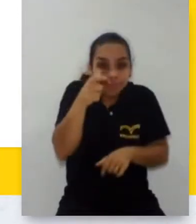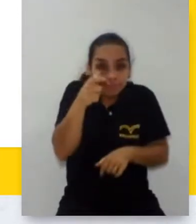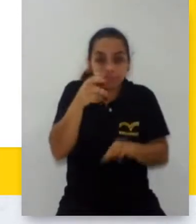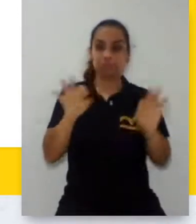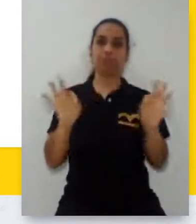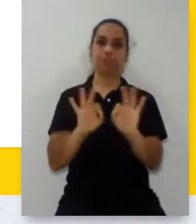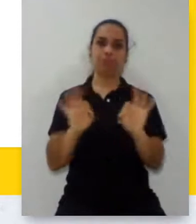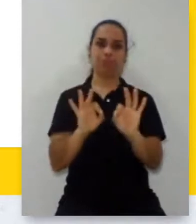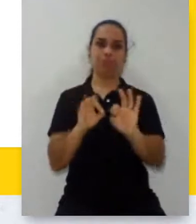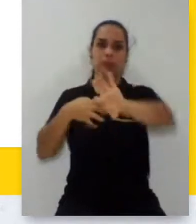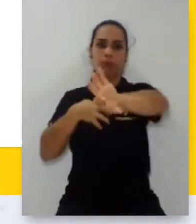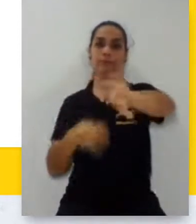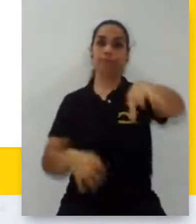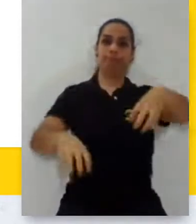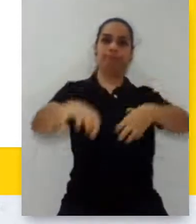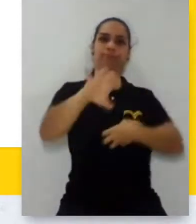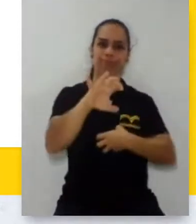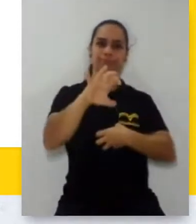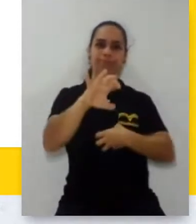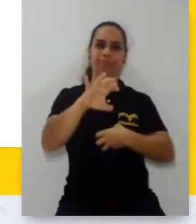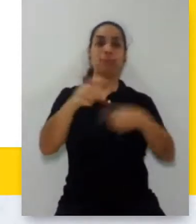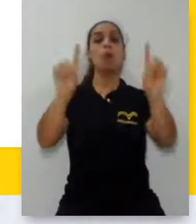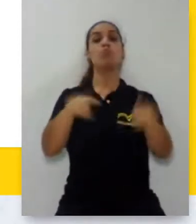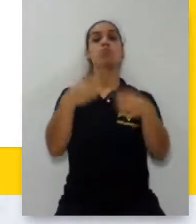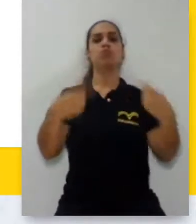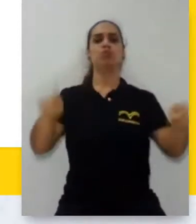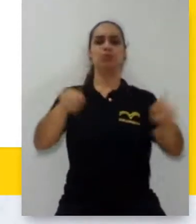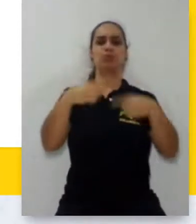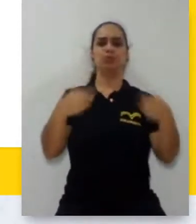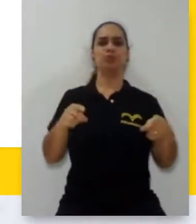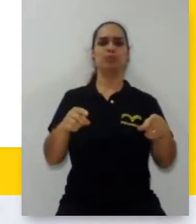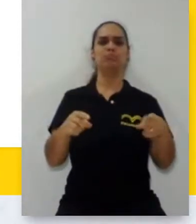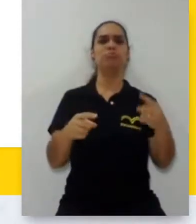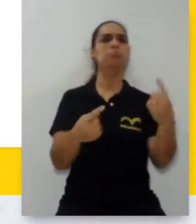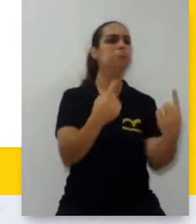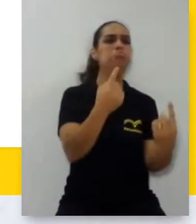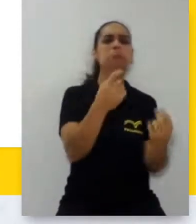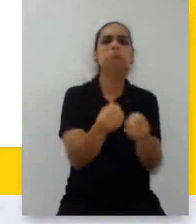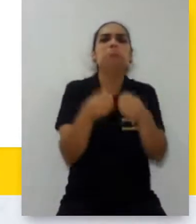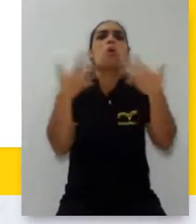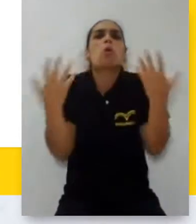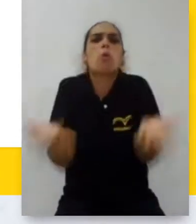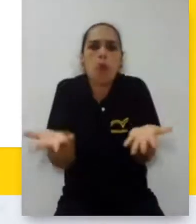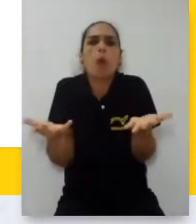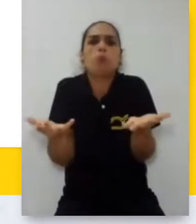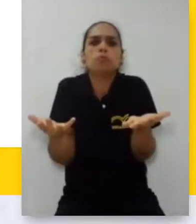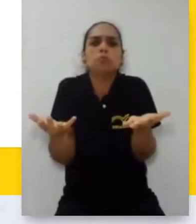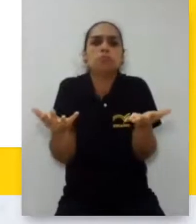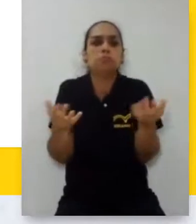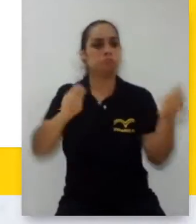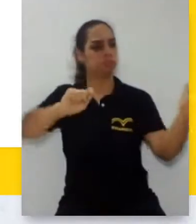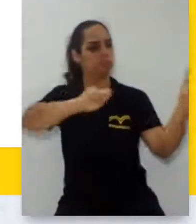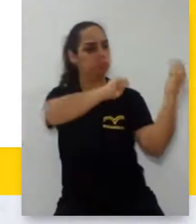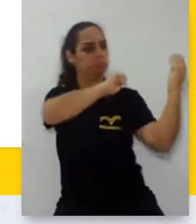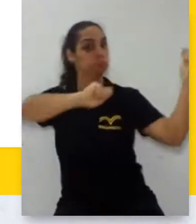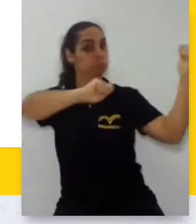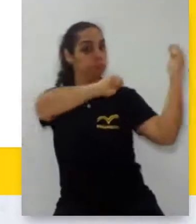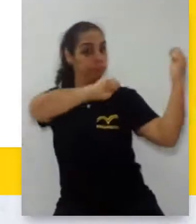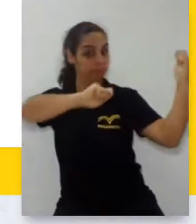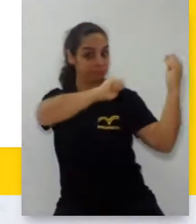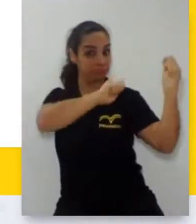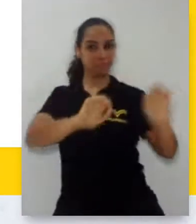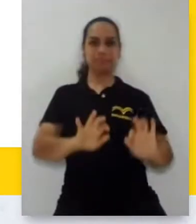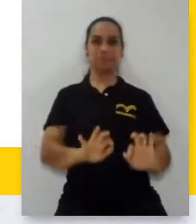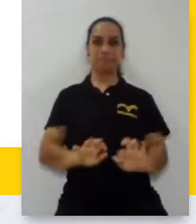algum instrumento, que instrumentos vocês gostariam de estar tocando? Vocês gostariam de estar no violino, no piano,